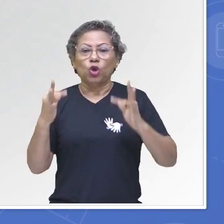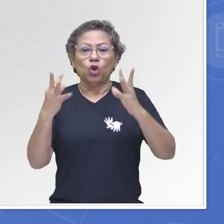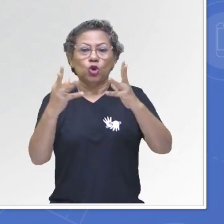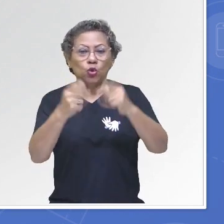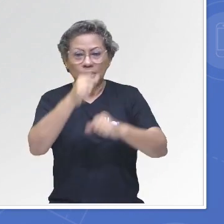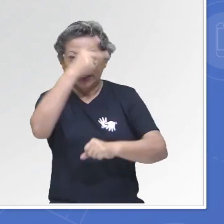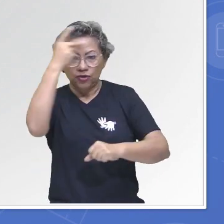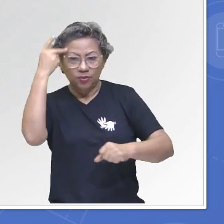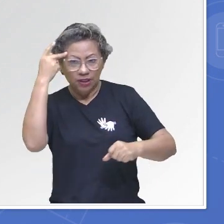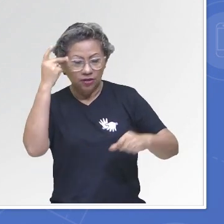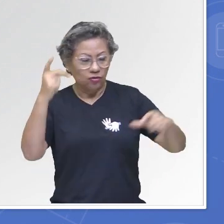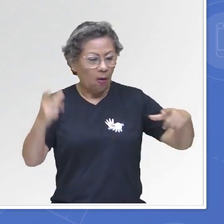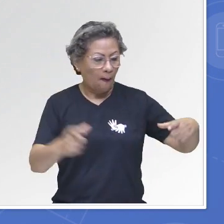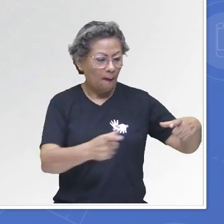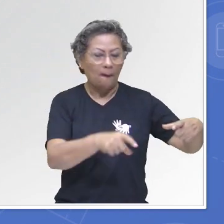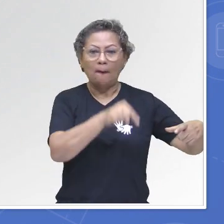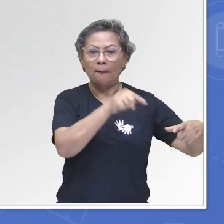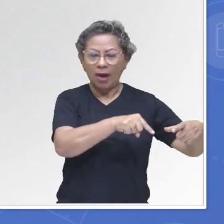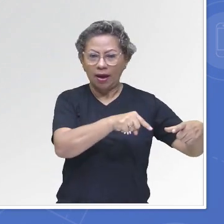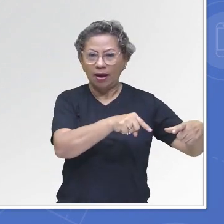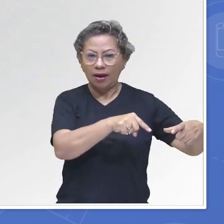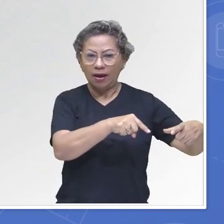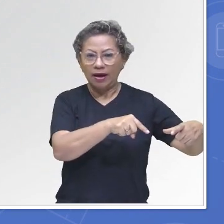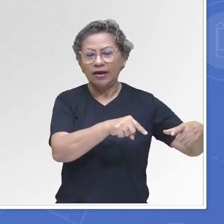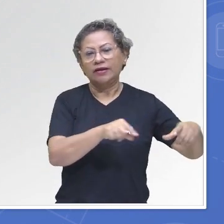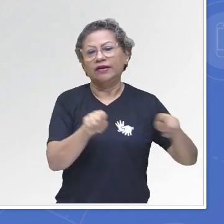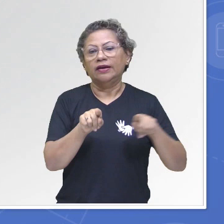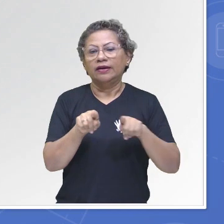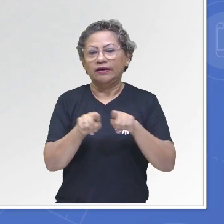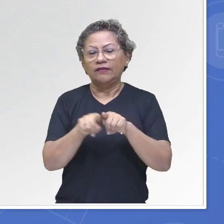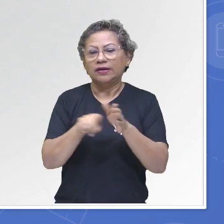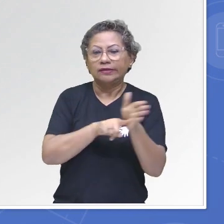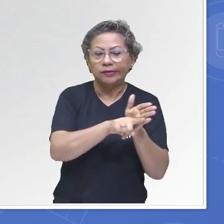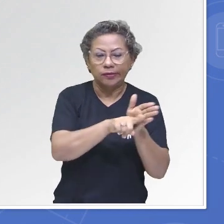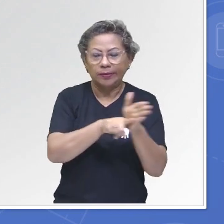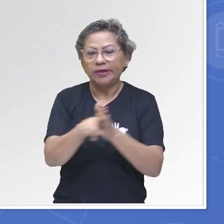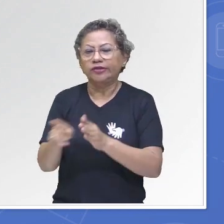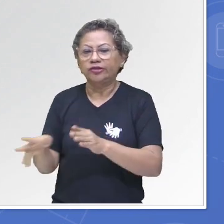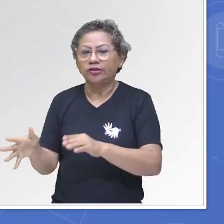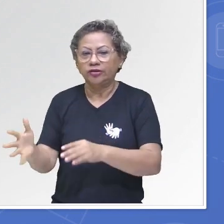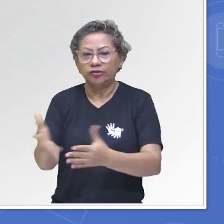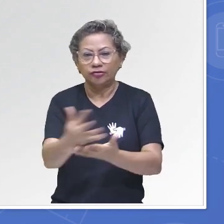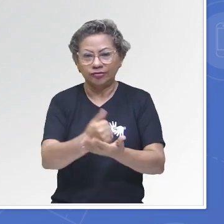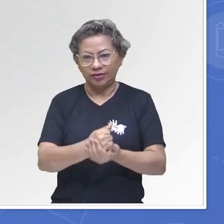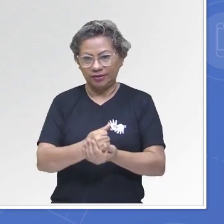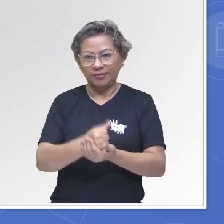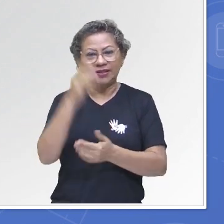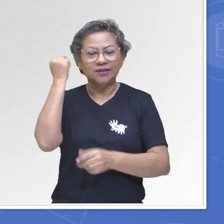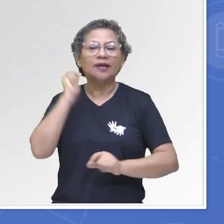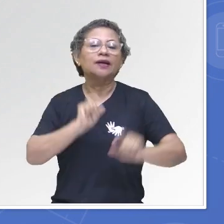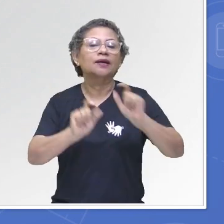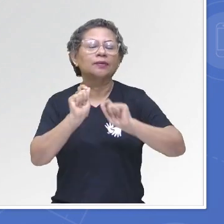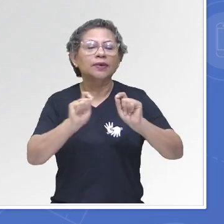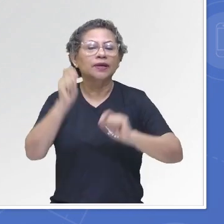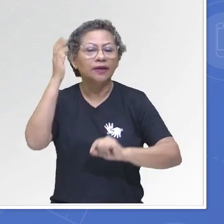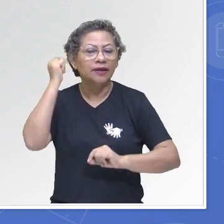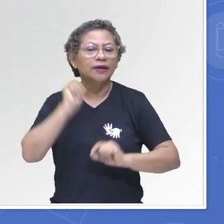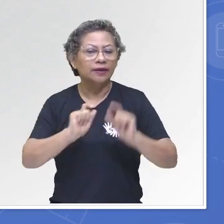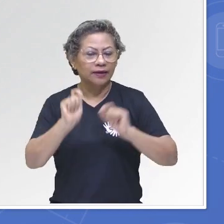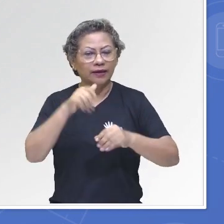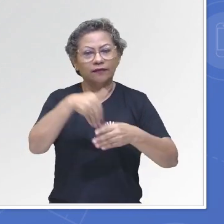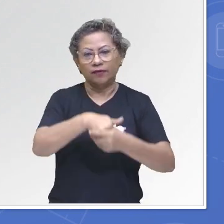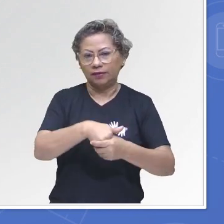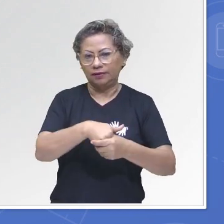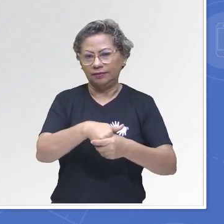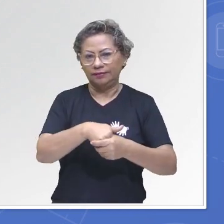eleitorado brasileiro, por exemplo, né, e fazer um questionamento da intenção de voto, né, de 100%